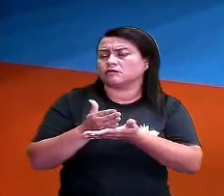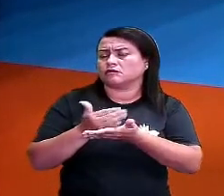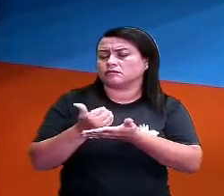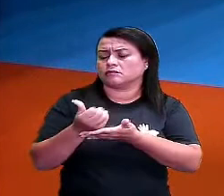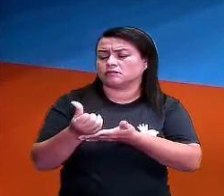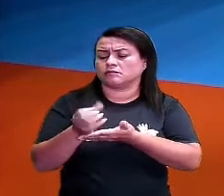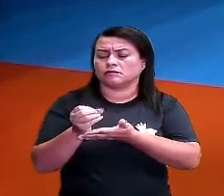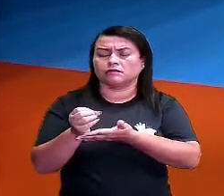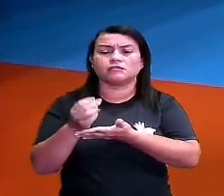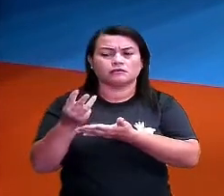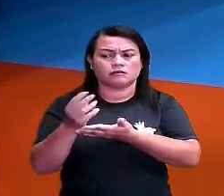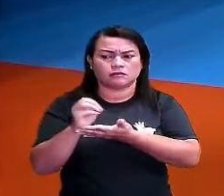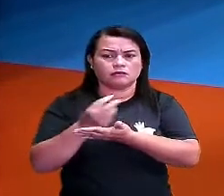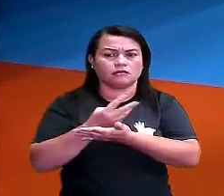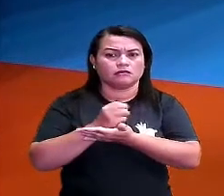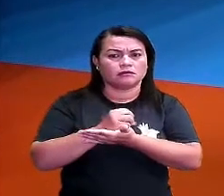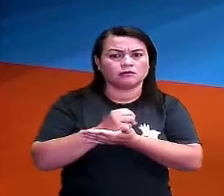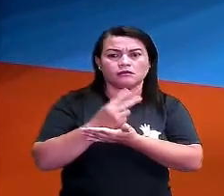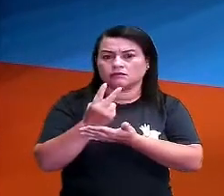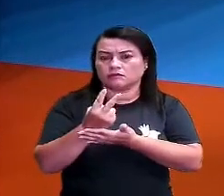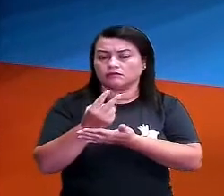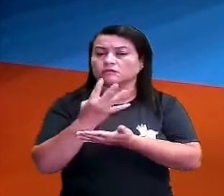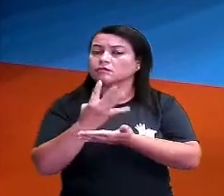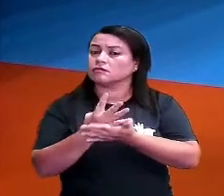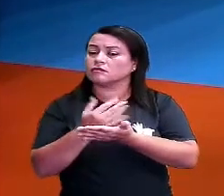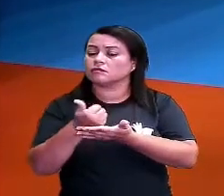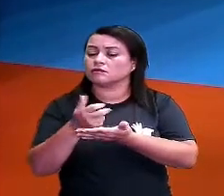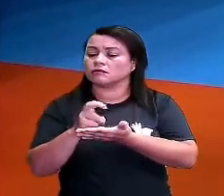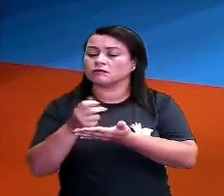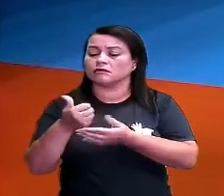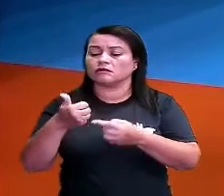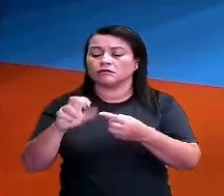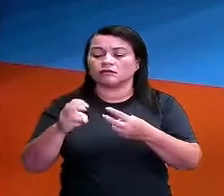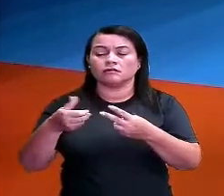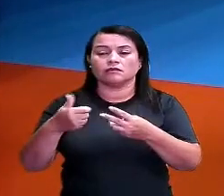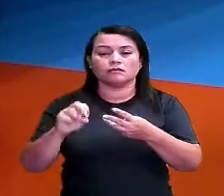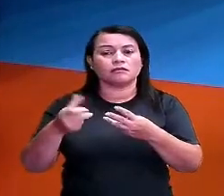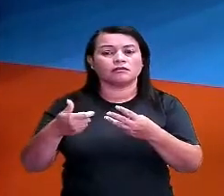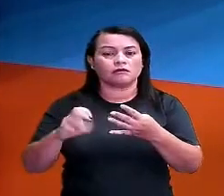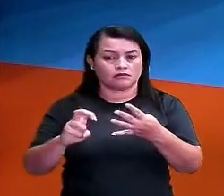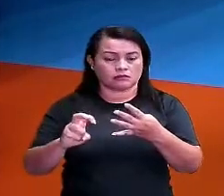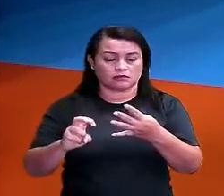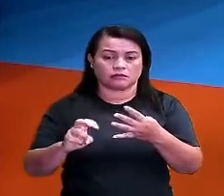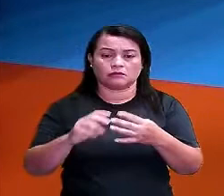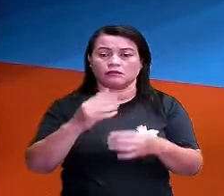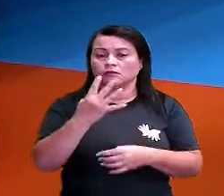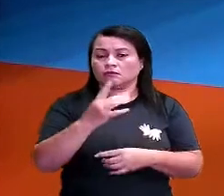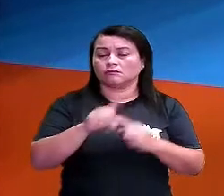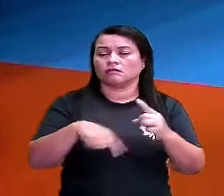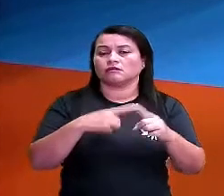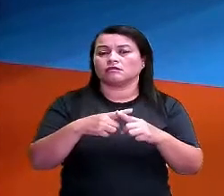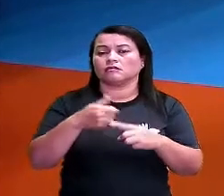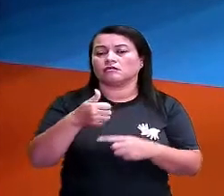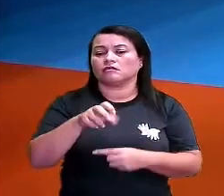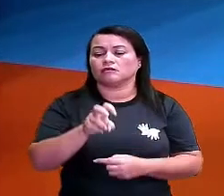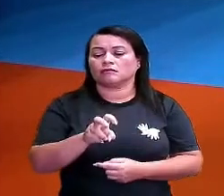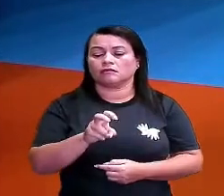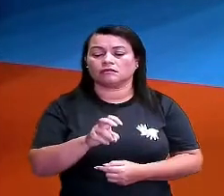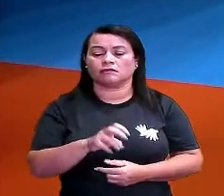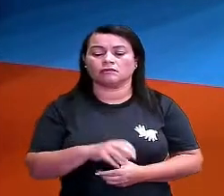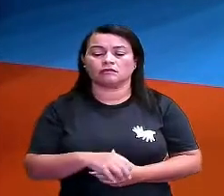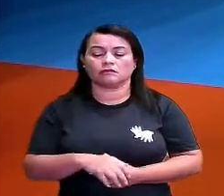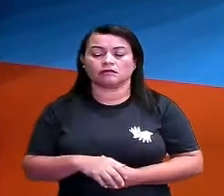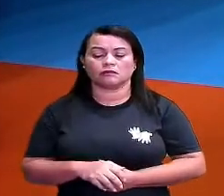dividir por 2, seria 30 e 30. Se é por 4, 15, 15, 15 e 15. Então, 4 vezes o número 15. Então, aqui,